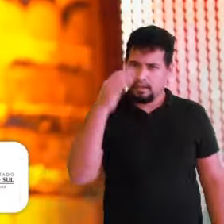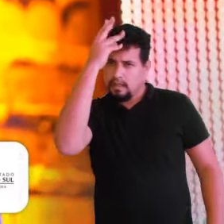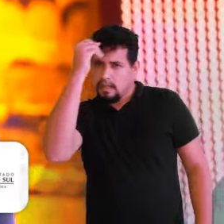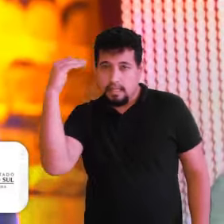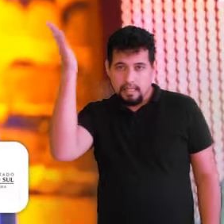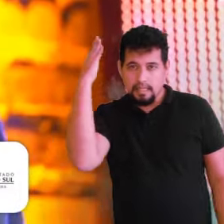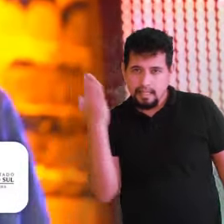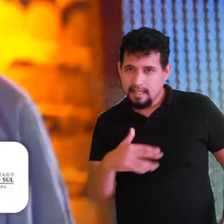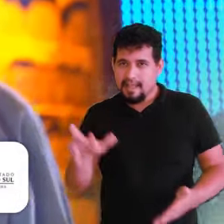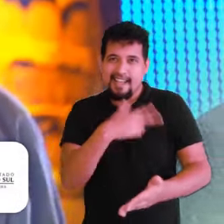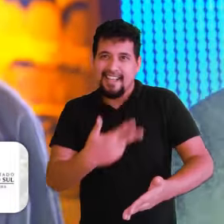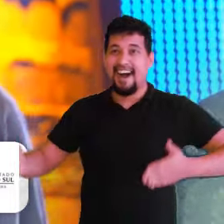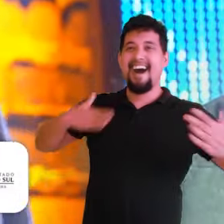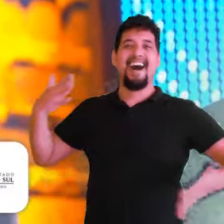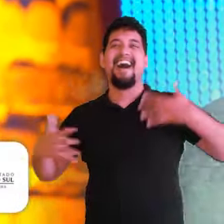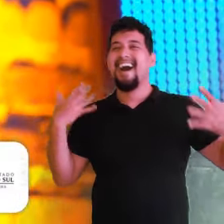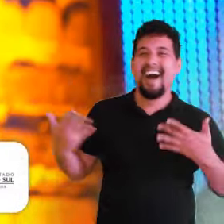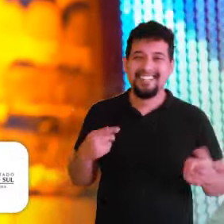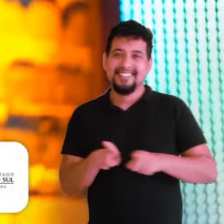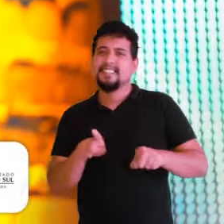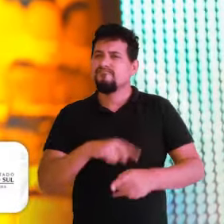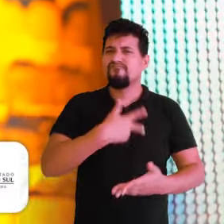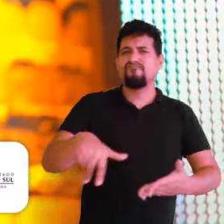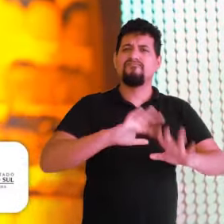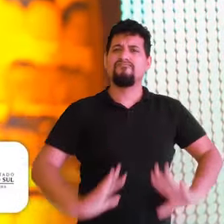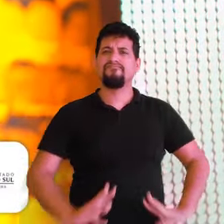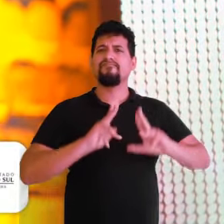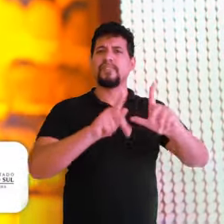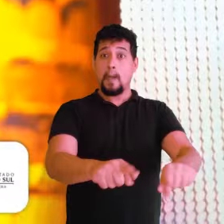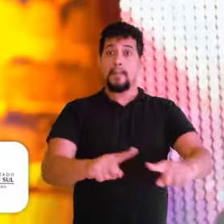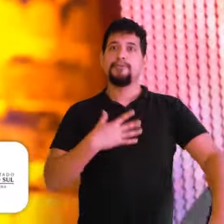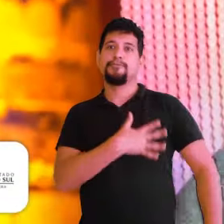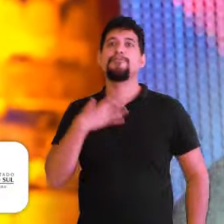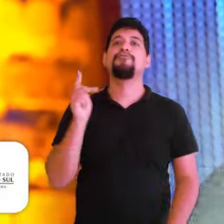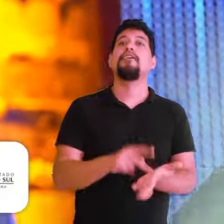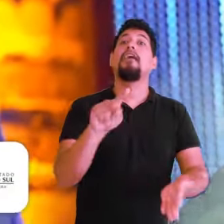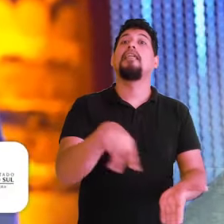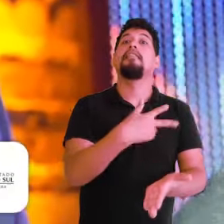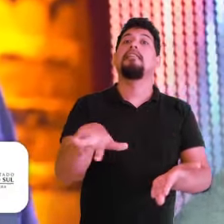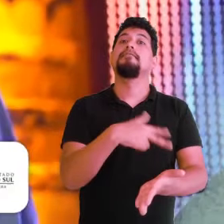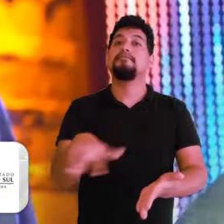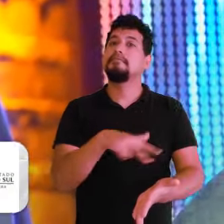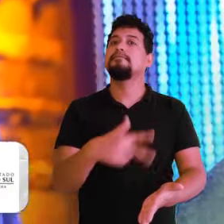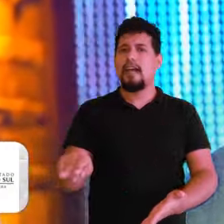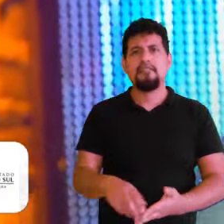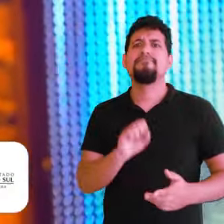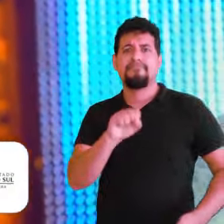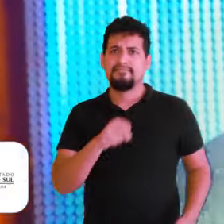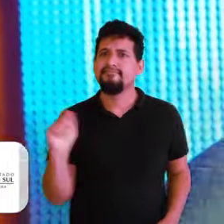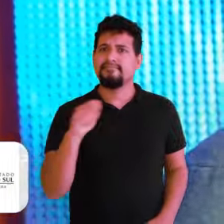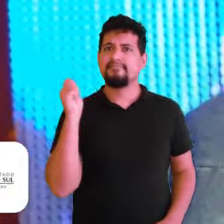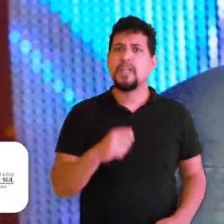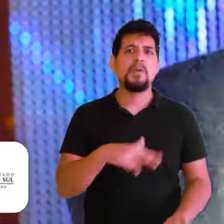de tudo e doço que vier, falo que eu gosto, me ver de dançar, valeiro. Doço de tudo e doço que vier, falo que eu gosto,